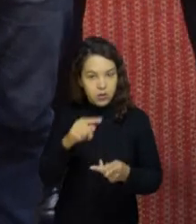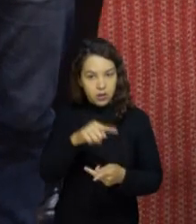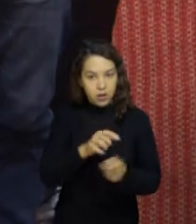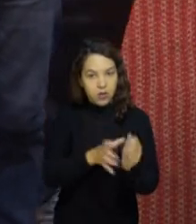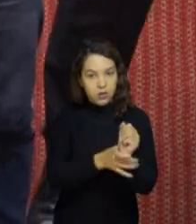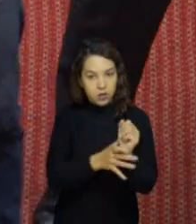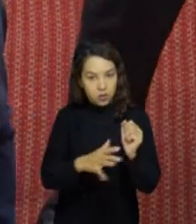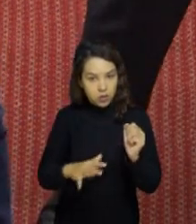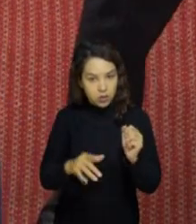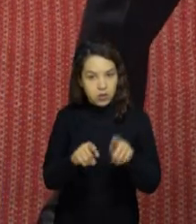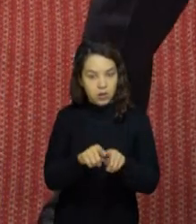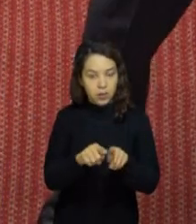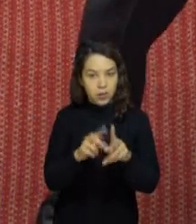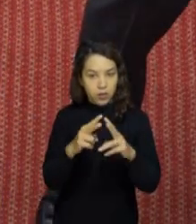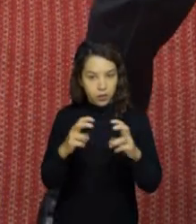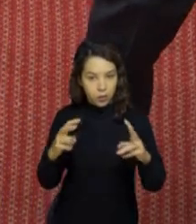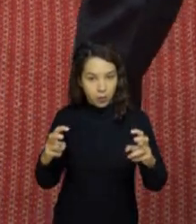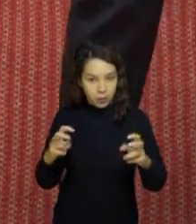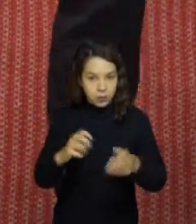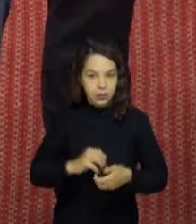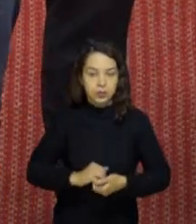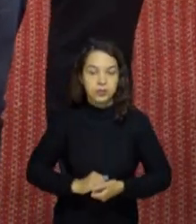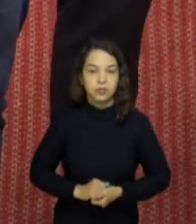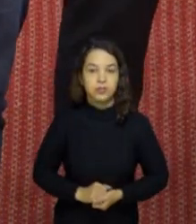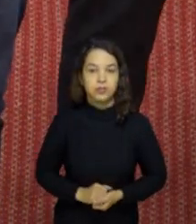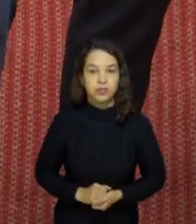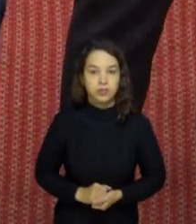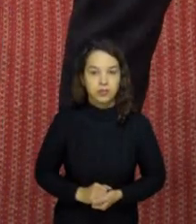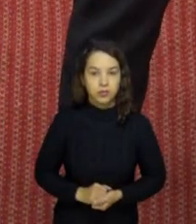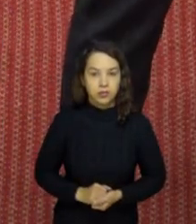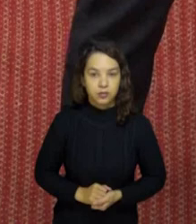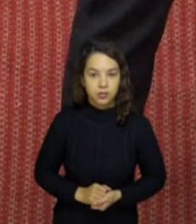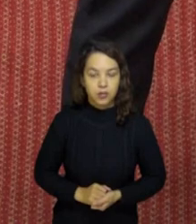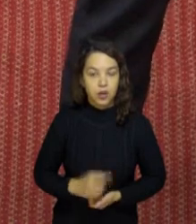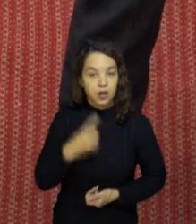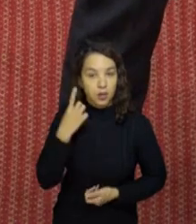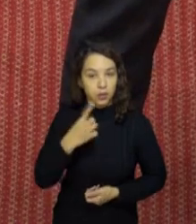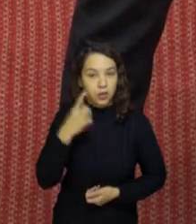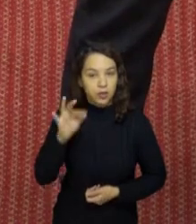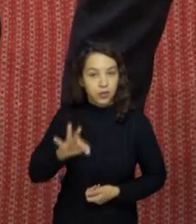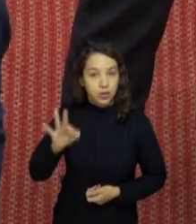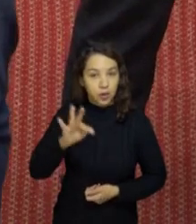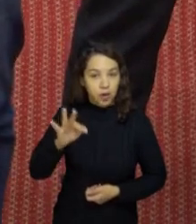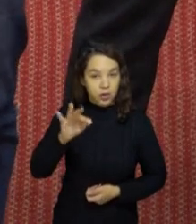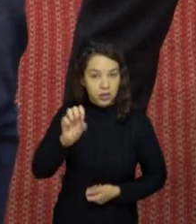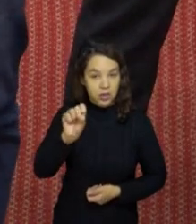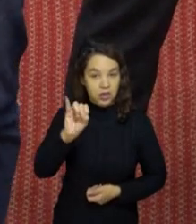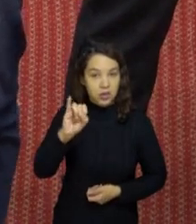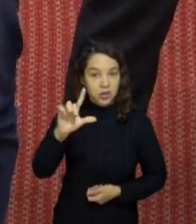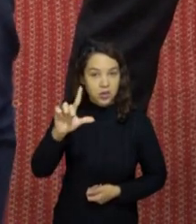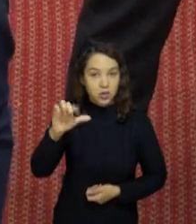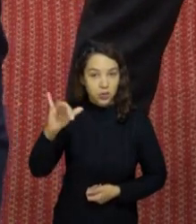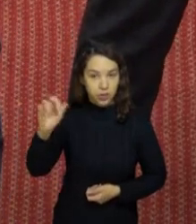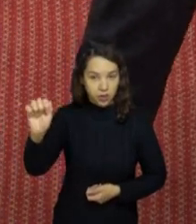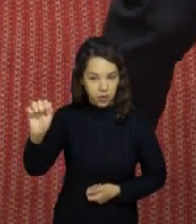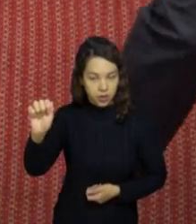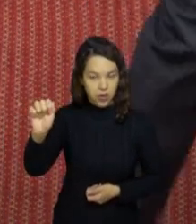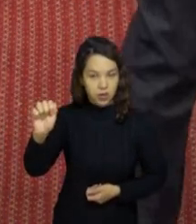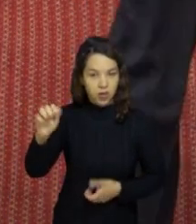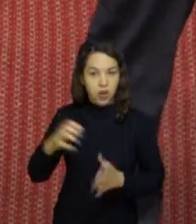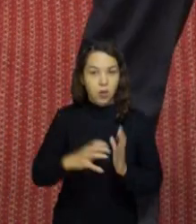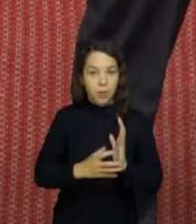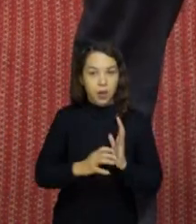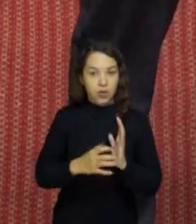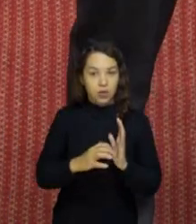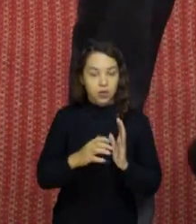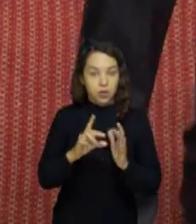Topázio, Florianópolis, prefeito Orvino, de São José, a deputada federal Silvia, do Partido Liberal